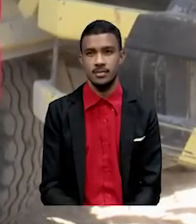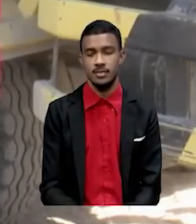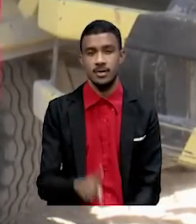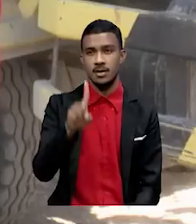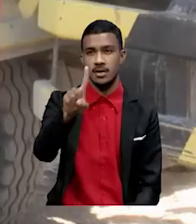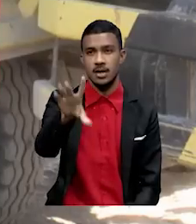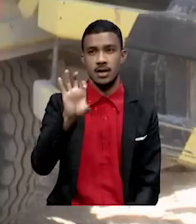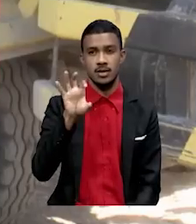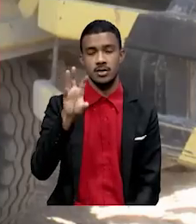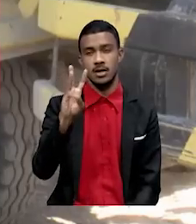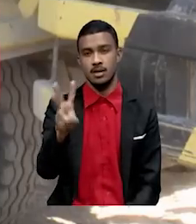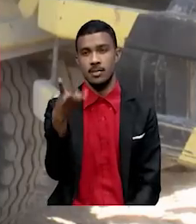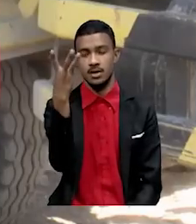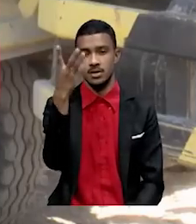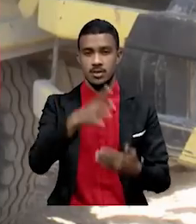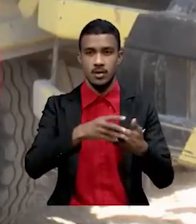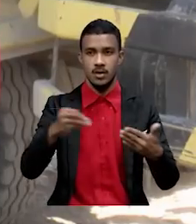Anamblas.